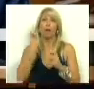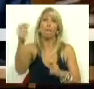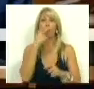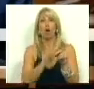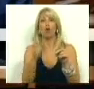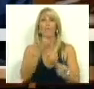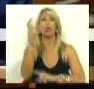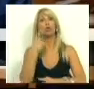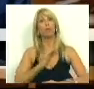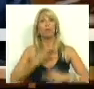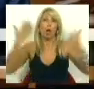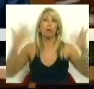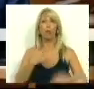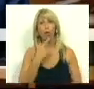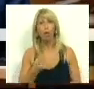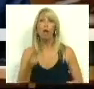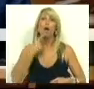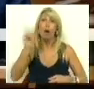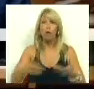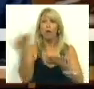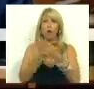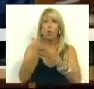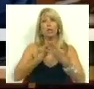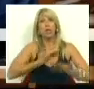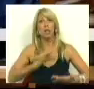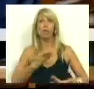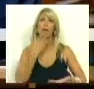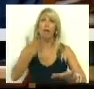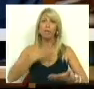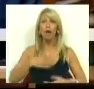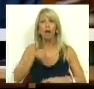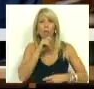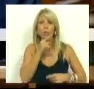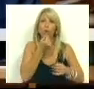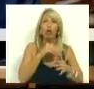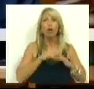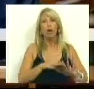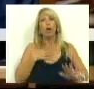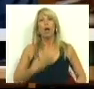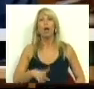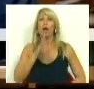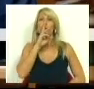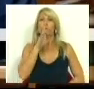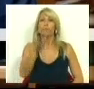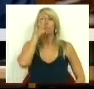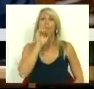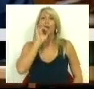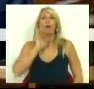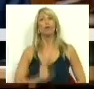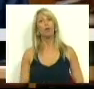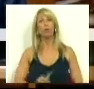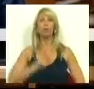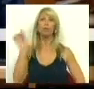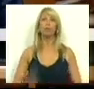Então, renegocie-se a dívida no sentido de nos permitir uma folga, no sentido de nos permitir respirar para podermos investir na